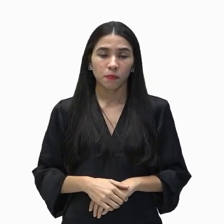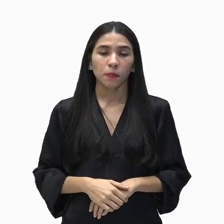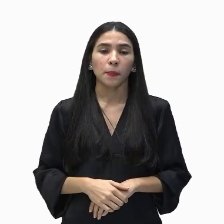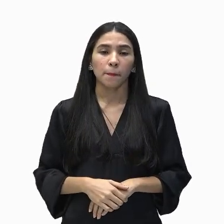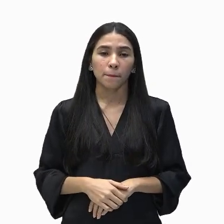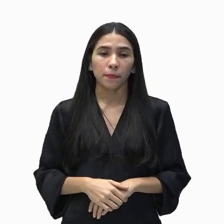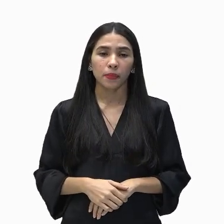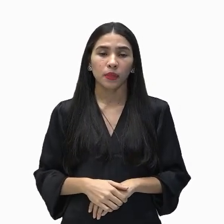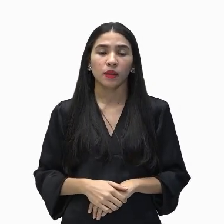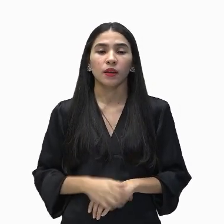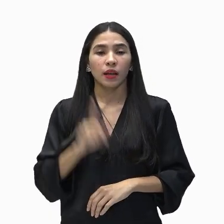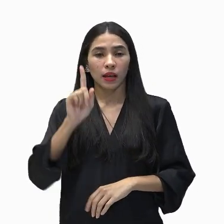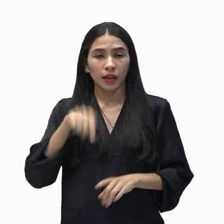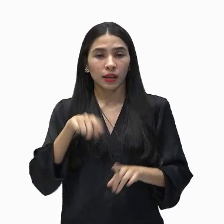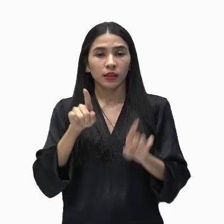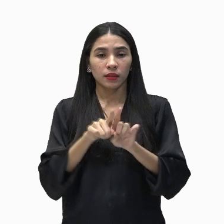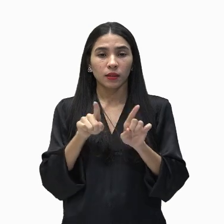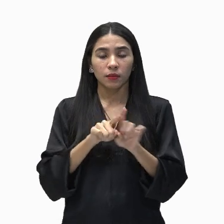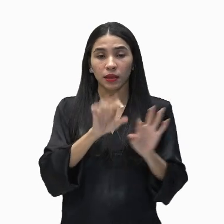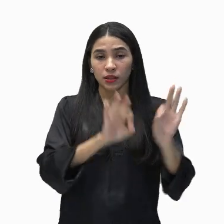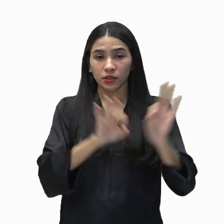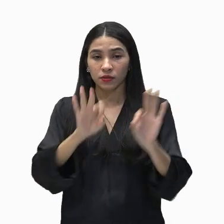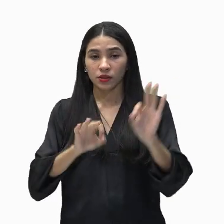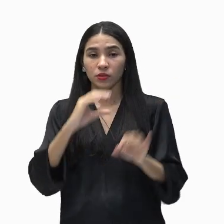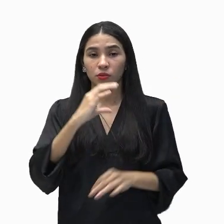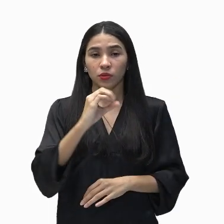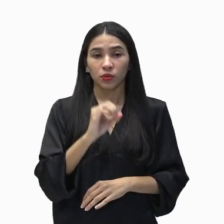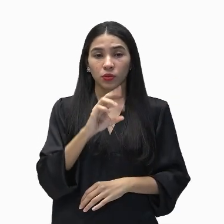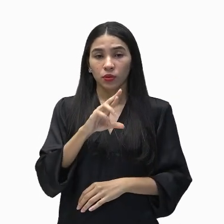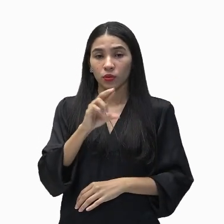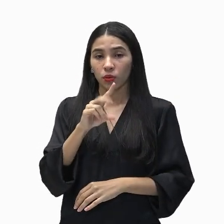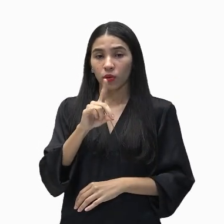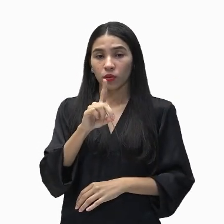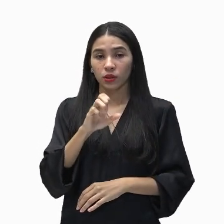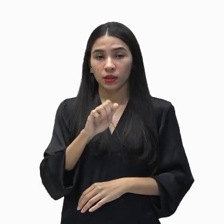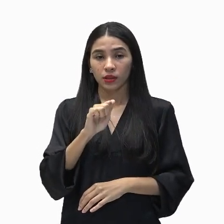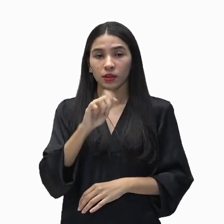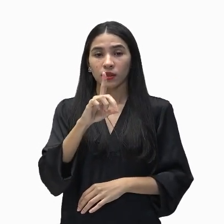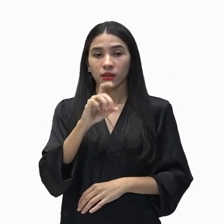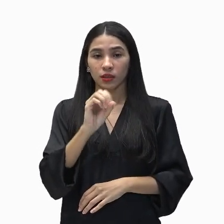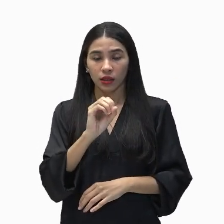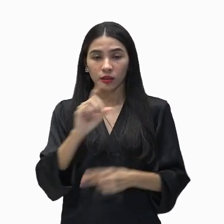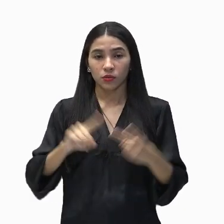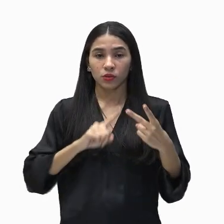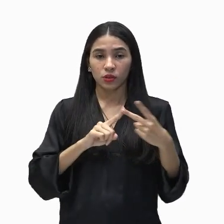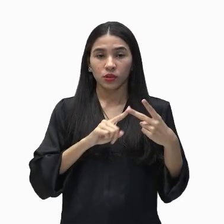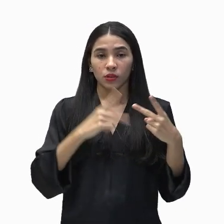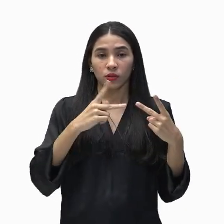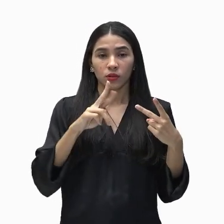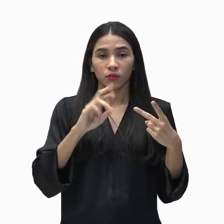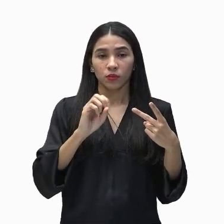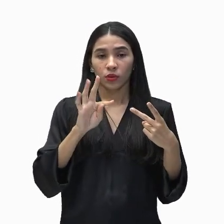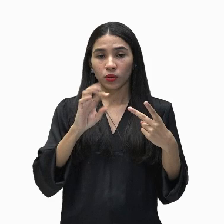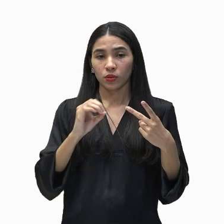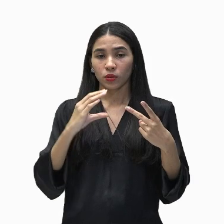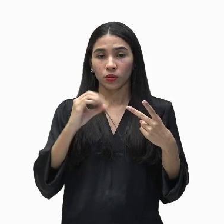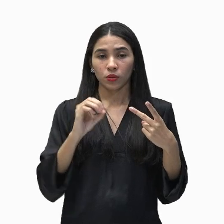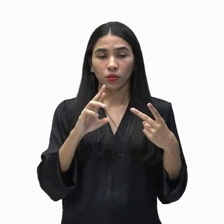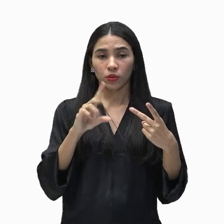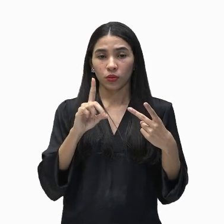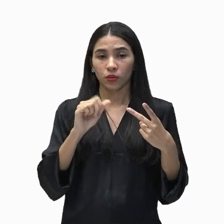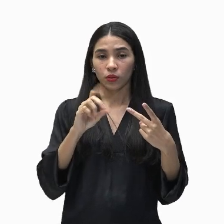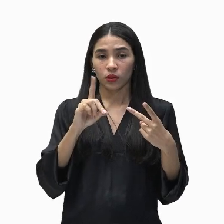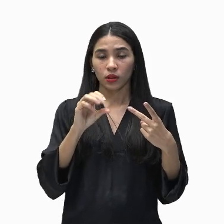são novamente divididos em protocordados e vertebrados. E aí, em contraposição, nós temos os